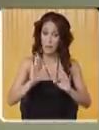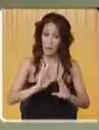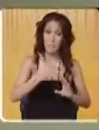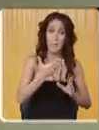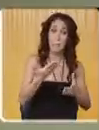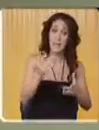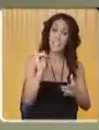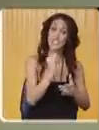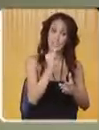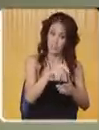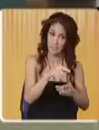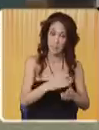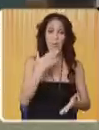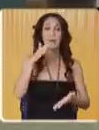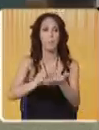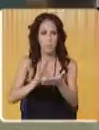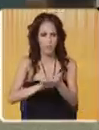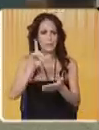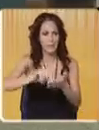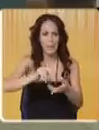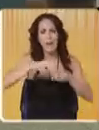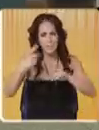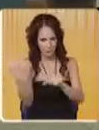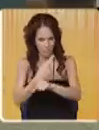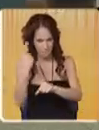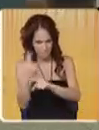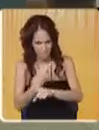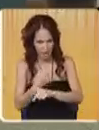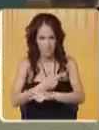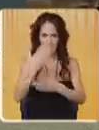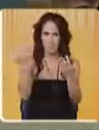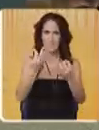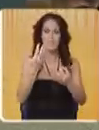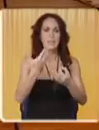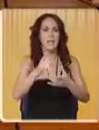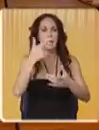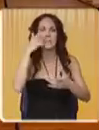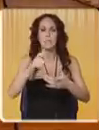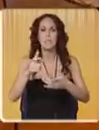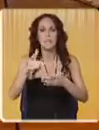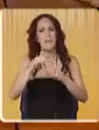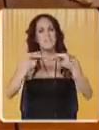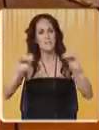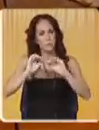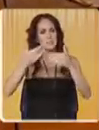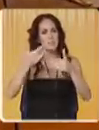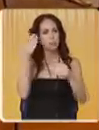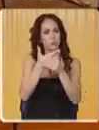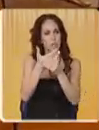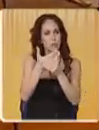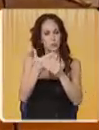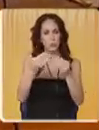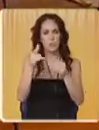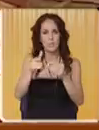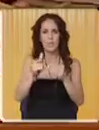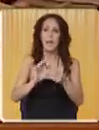primeira instância. Aprovadas estão também outras alterações. Declarações prestadas pelos arguídos em fases iniciais do processo